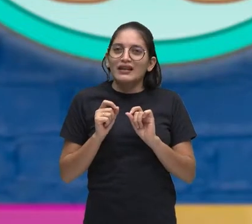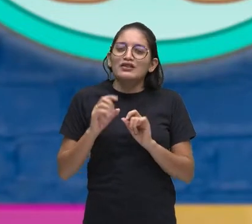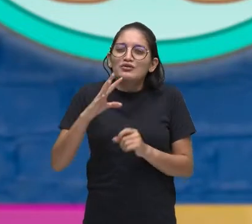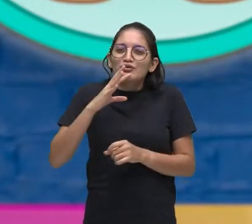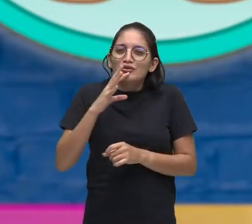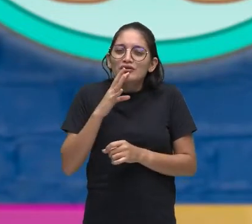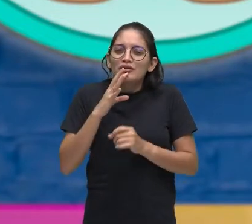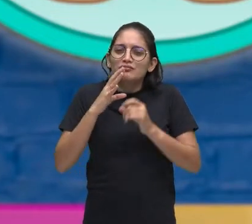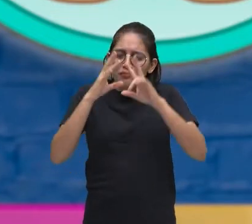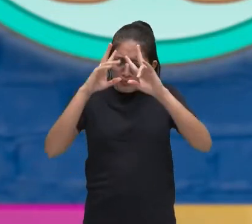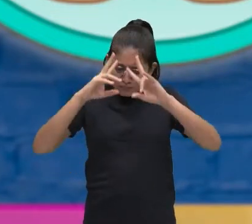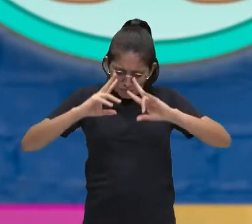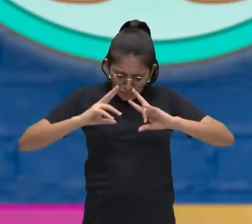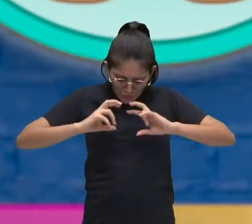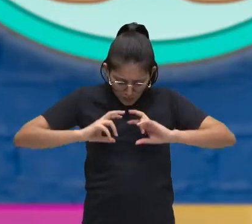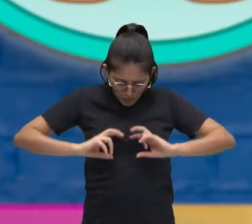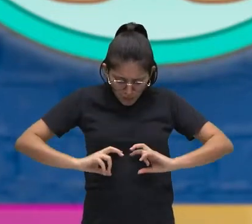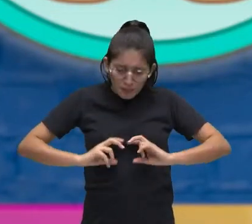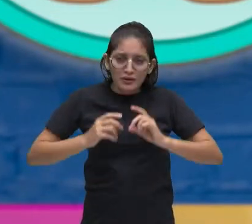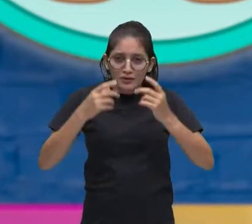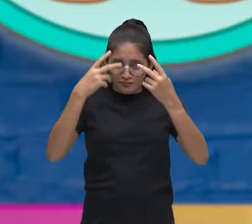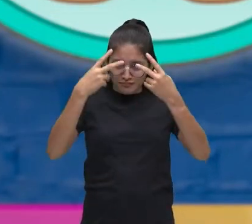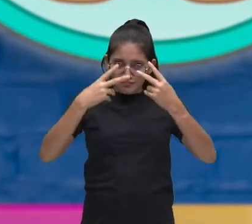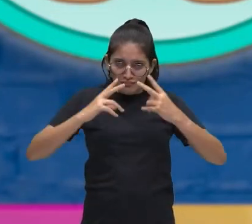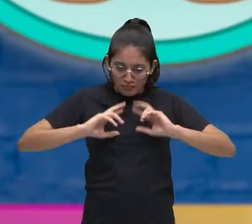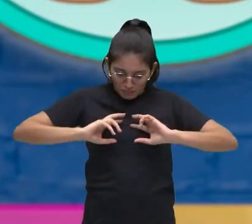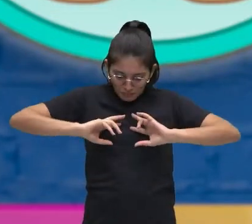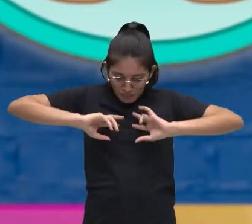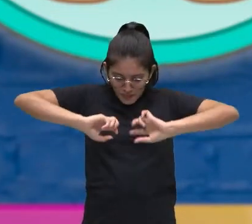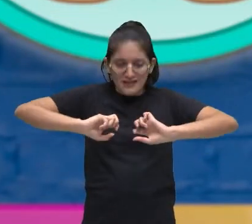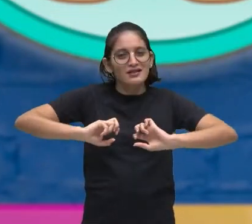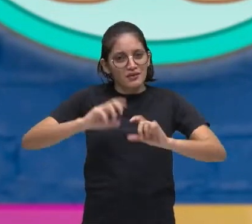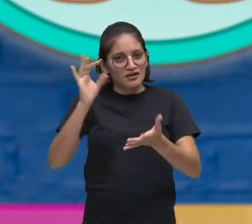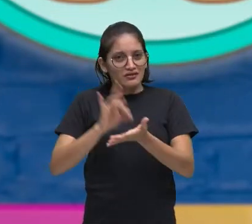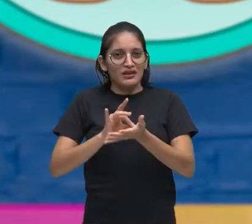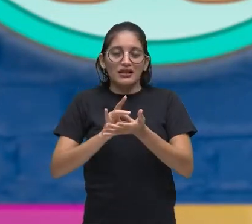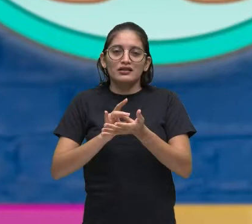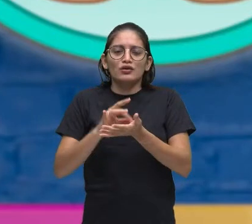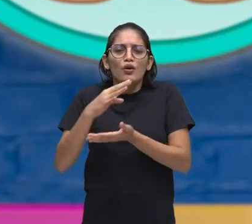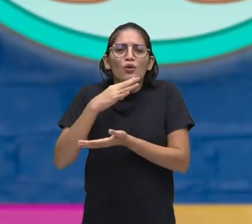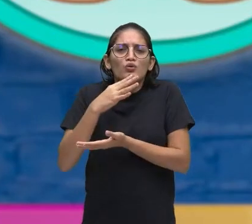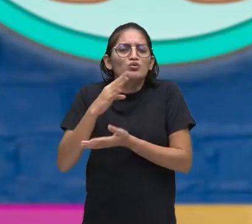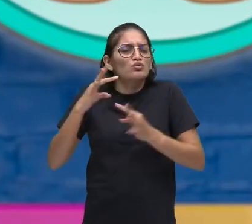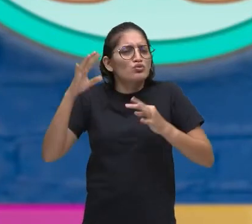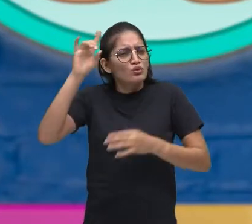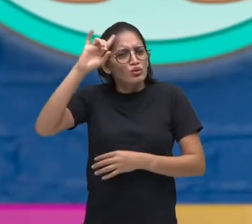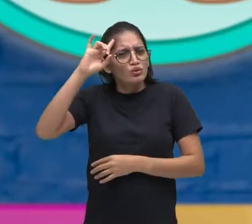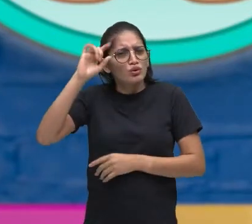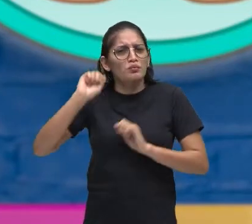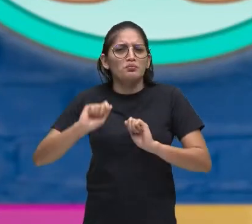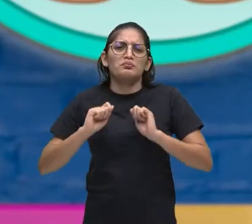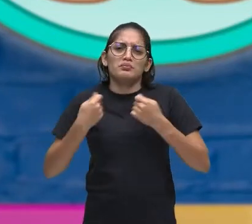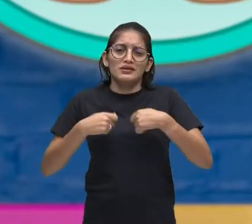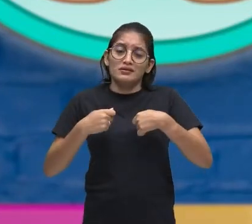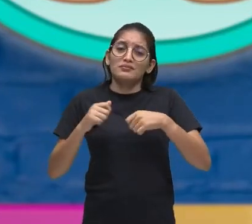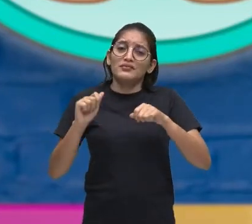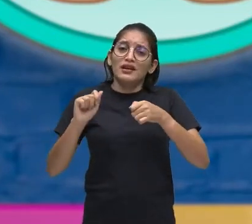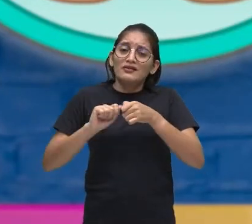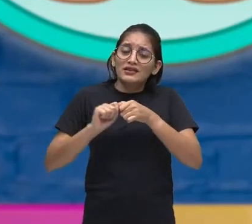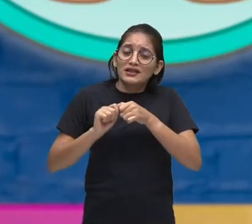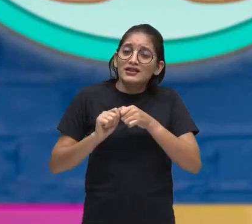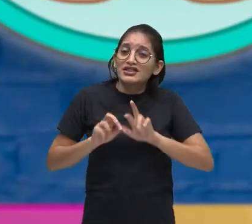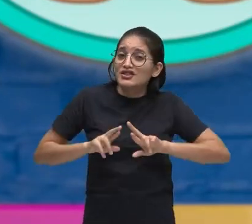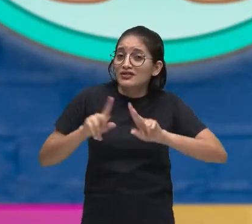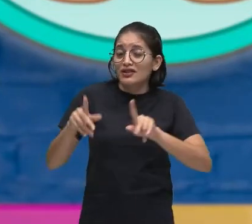conhecer. Nós somos transformados todos os dias e devemos fazer coisas novas, coisas diferentes.